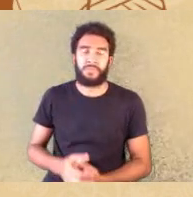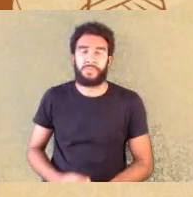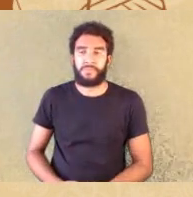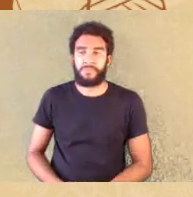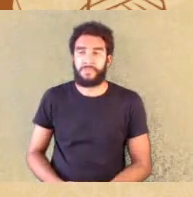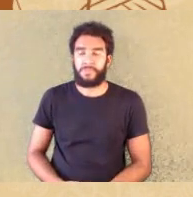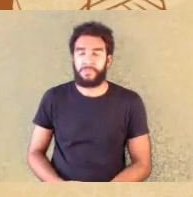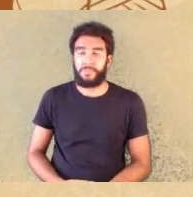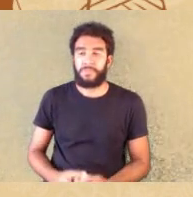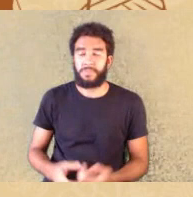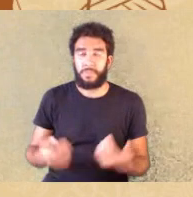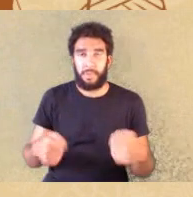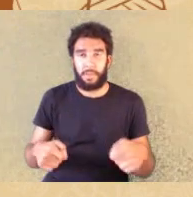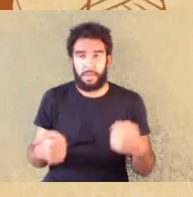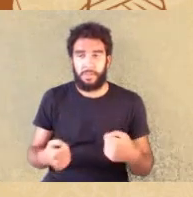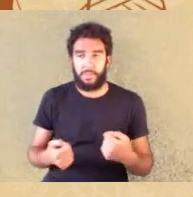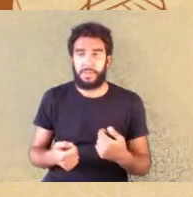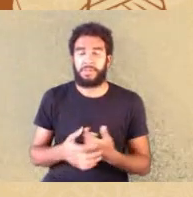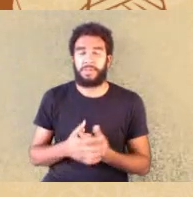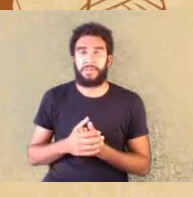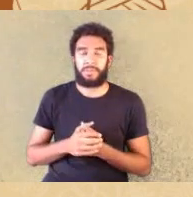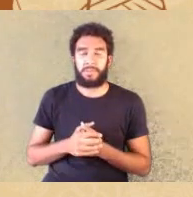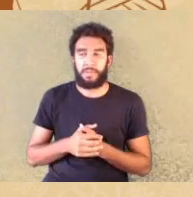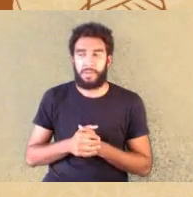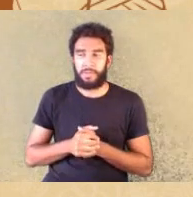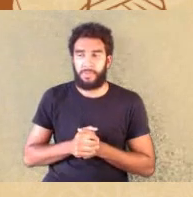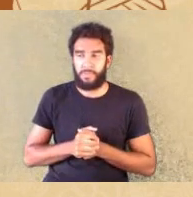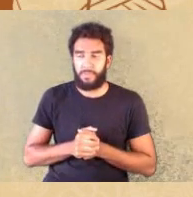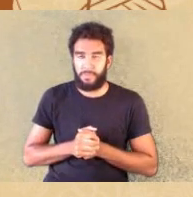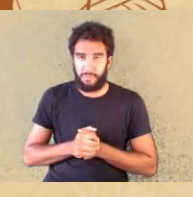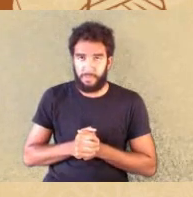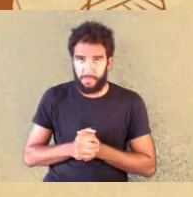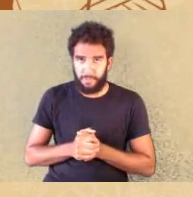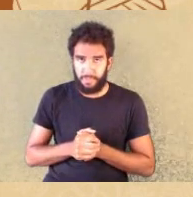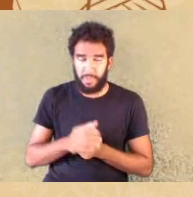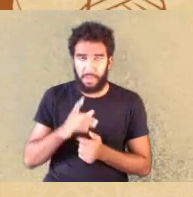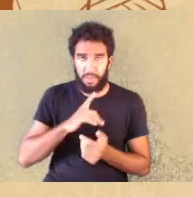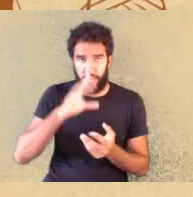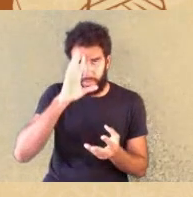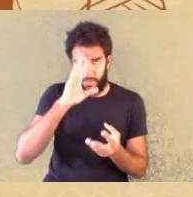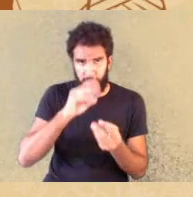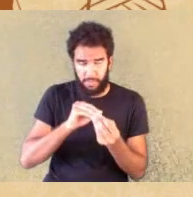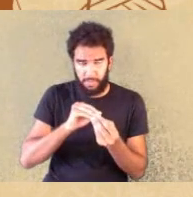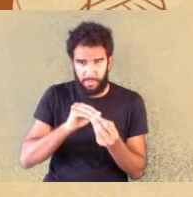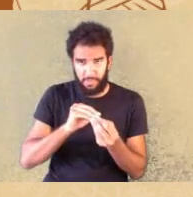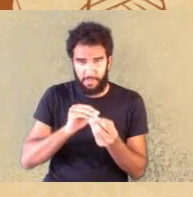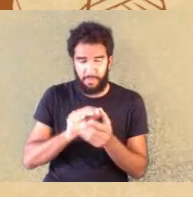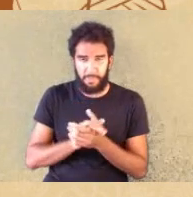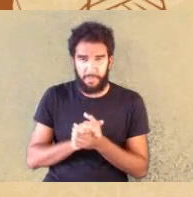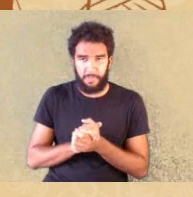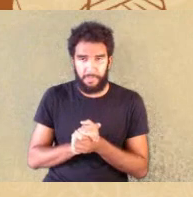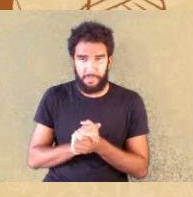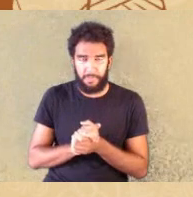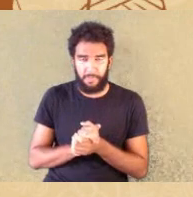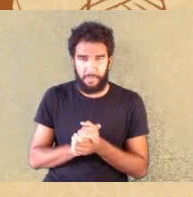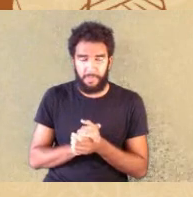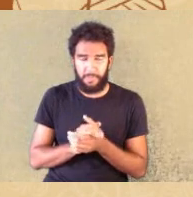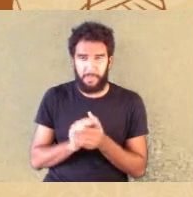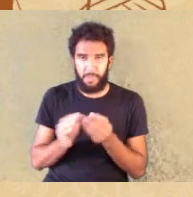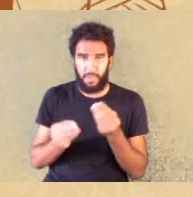pesquisa foi financiada, foi apoiada em função dessa compreensão, que nós precisamos compreender como esses estigmas